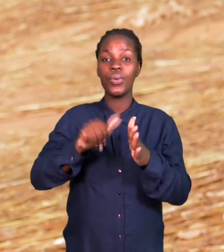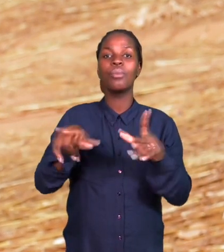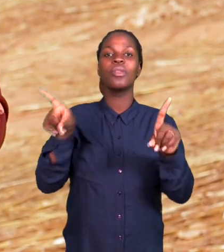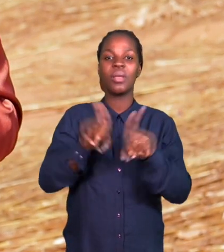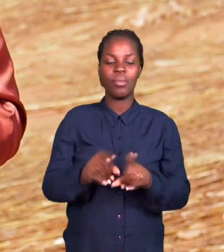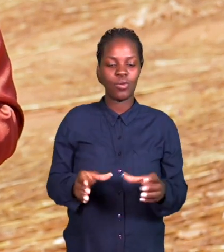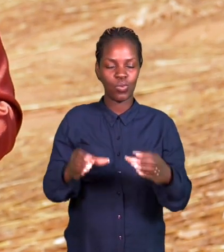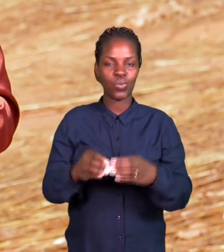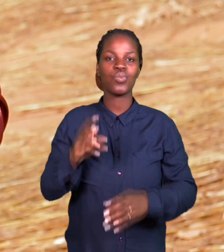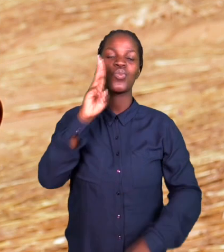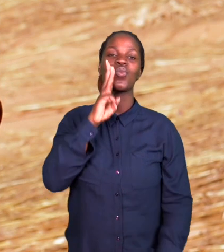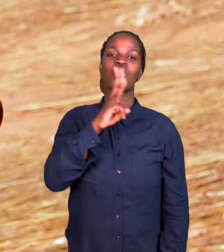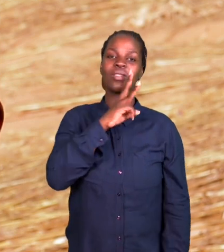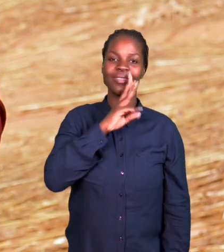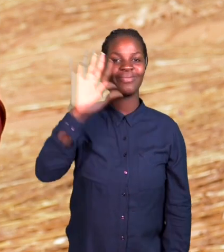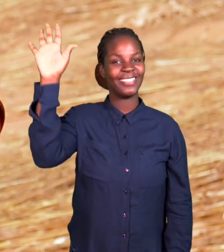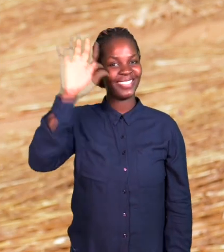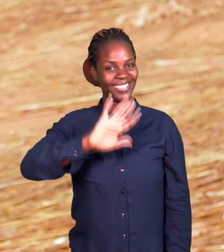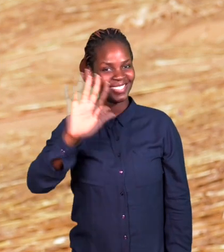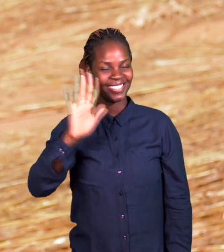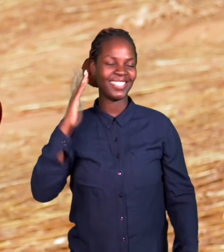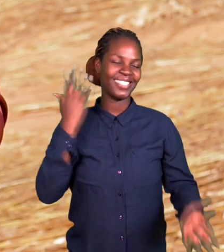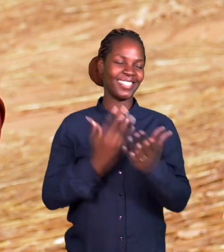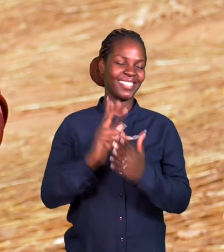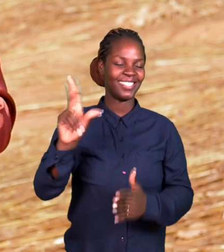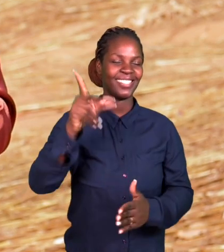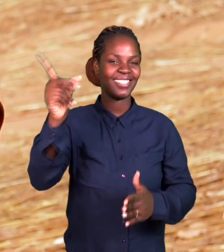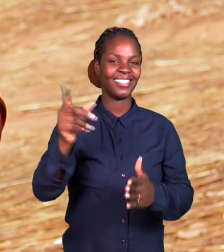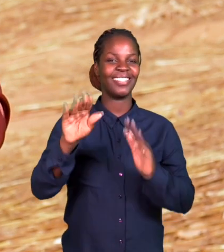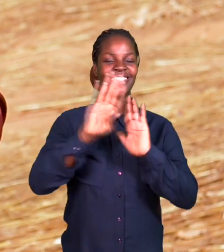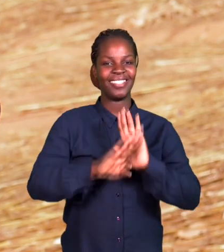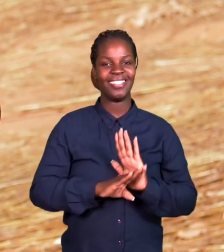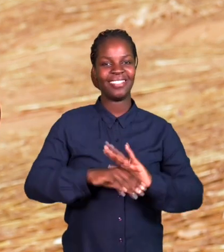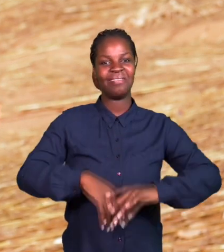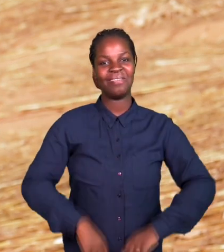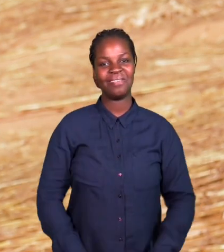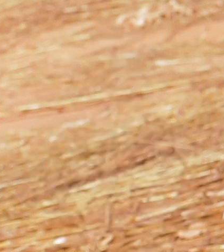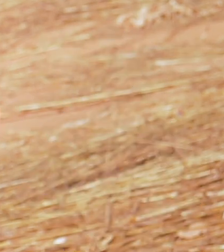no YouTube e também no nosso grupo do WhatsApp. Tchau, tchau e até uma próxima